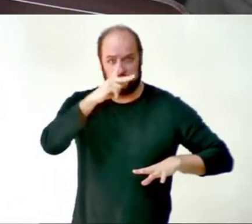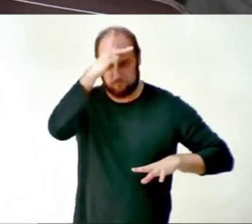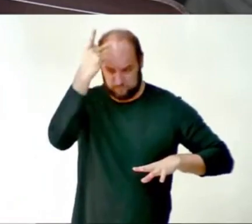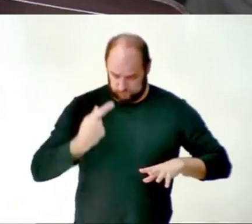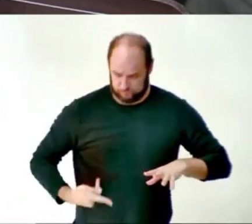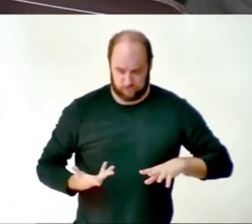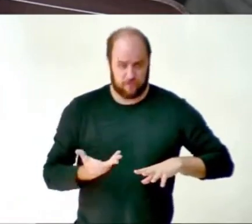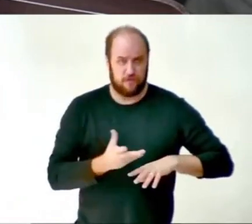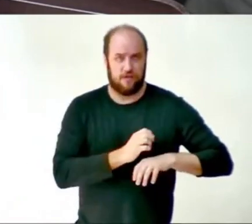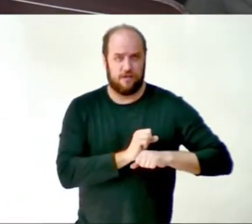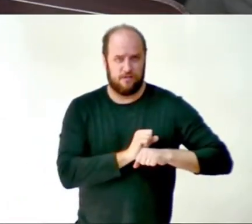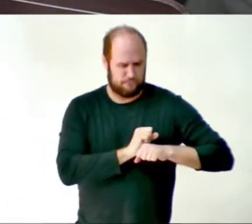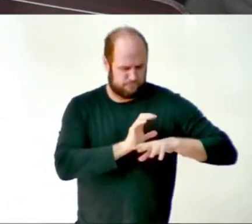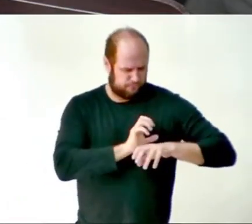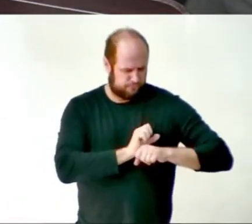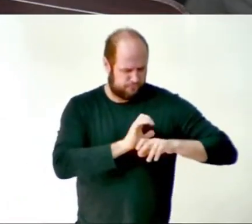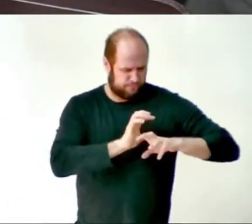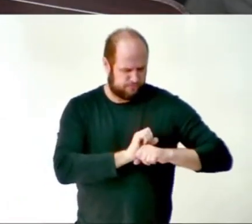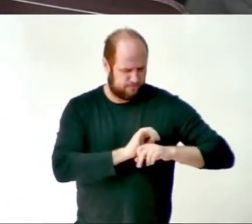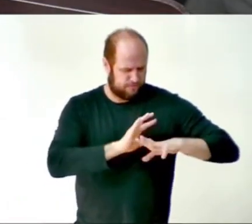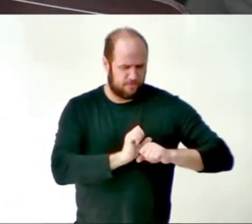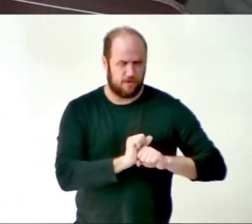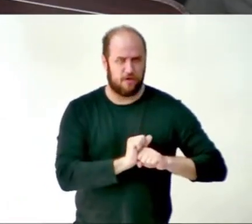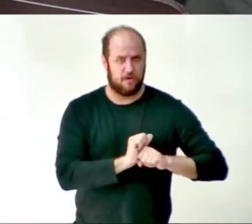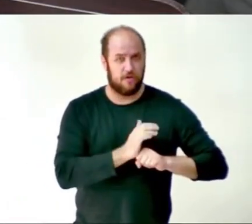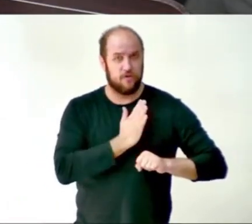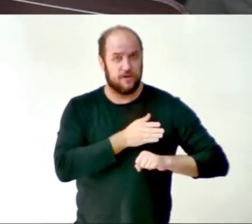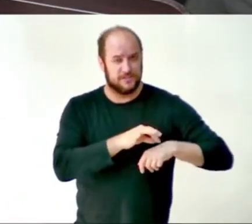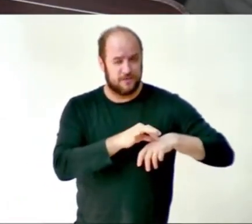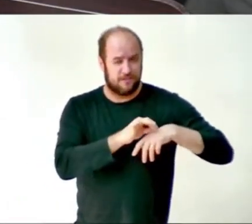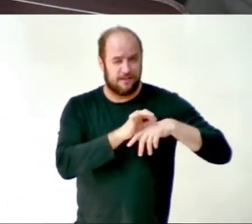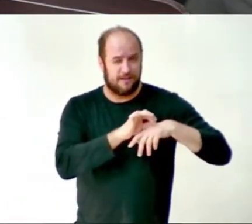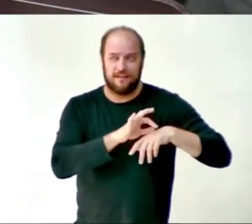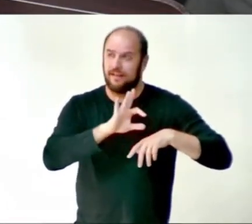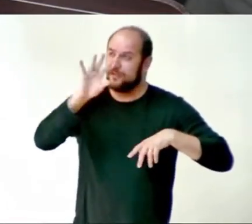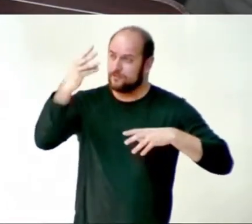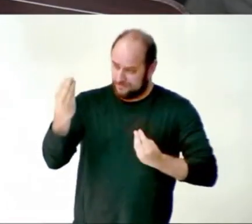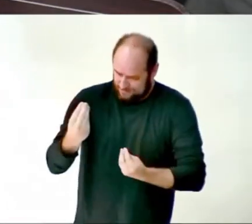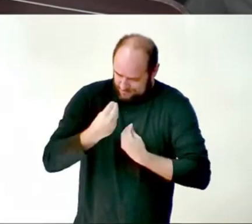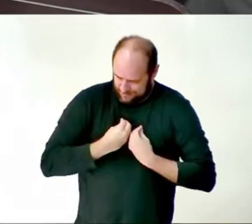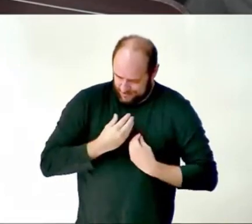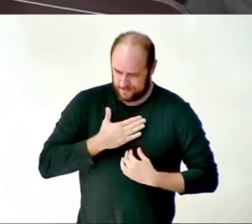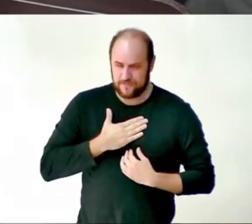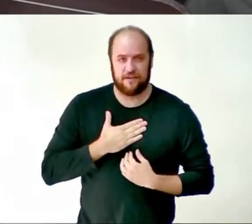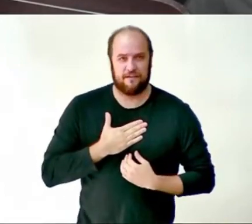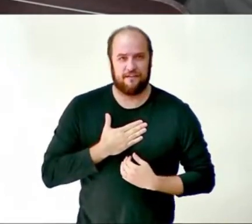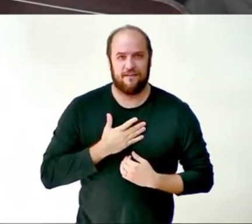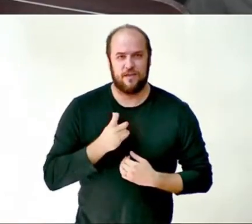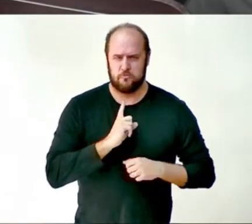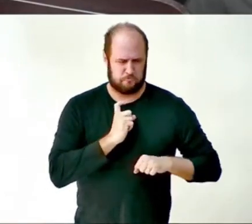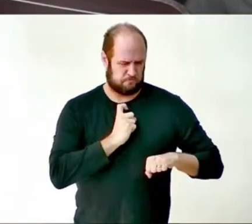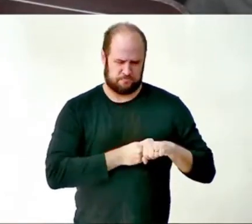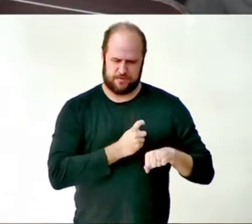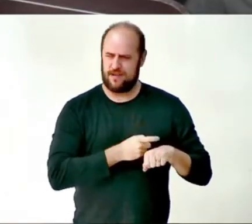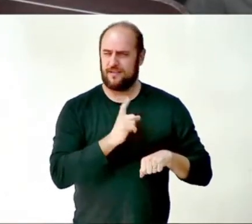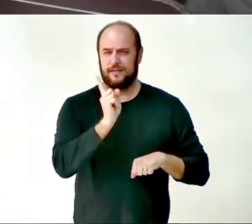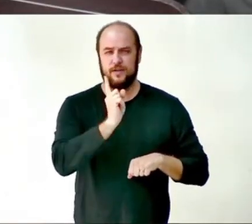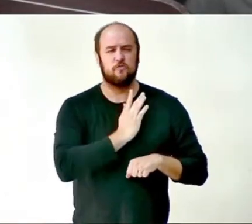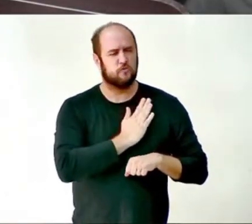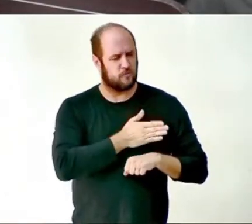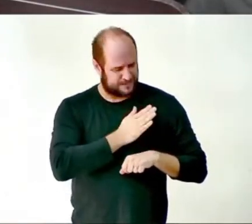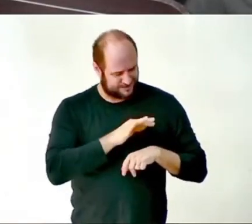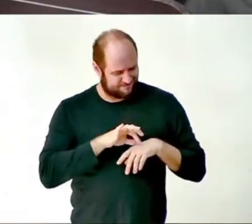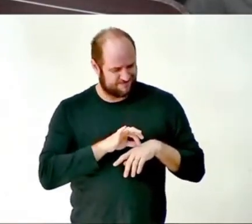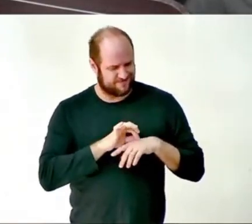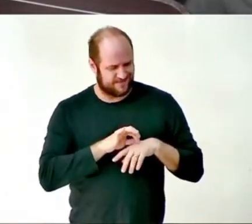vivo. Aquele coração de carne que o Senhor disse que ia colocar, o Senhor colocou em mim. Eu não tenho um coração de pedra, meu